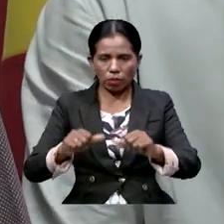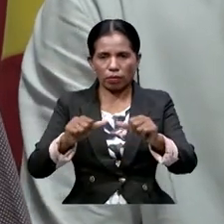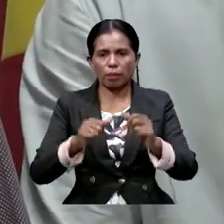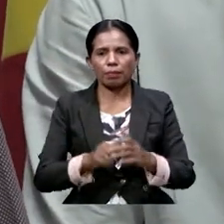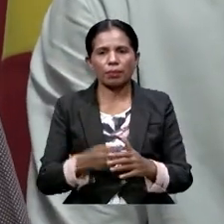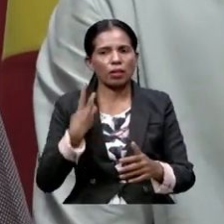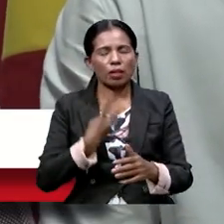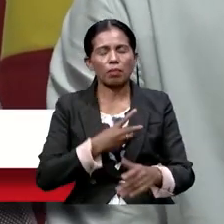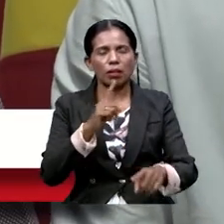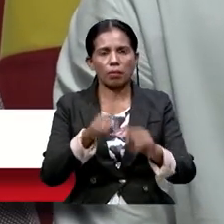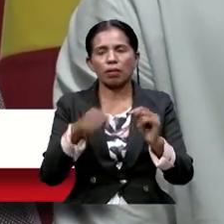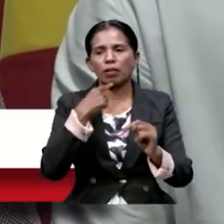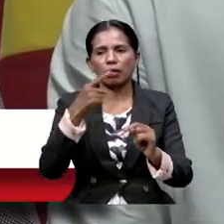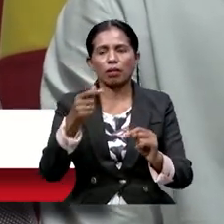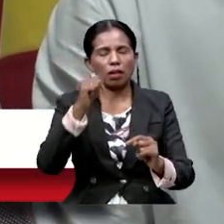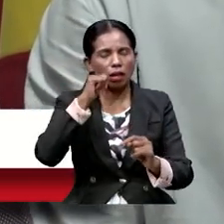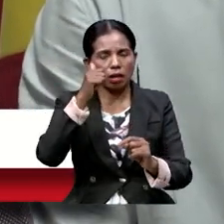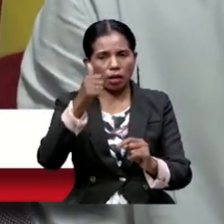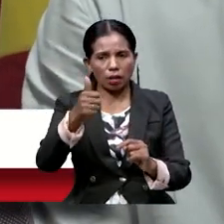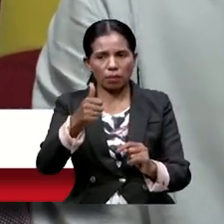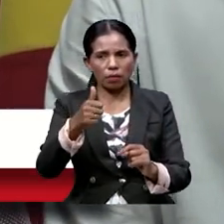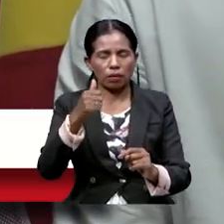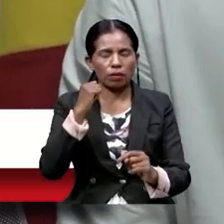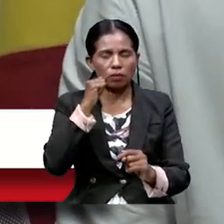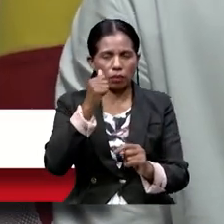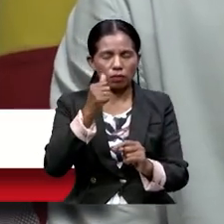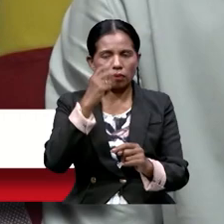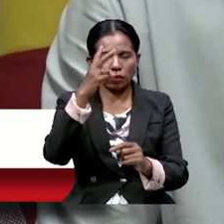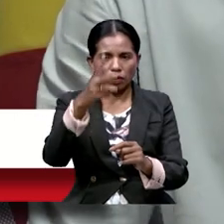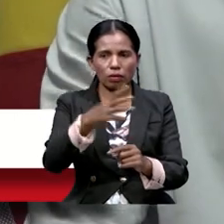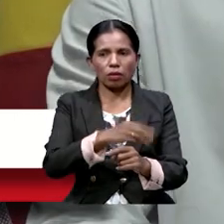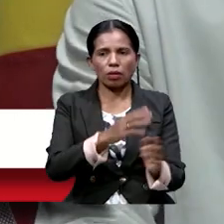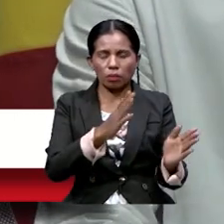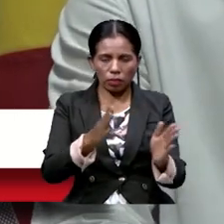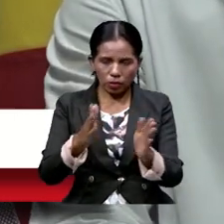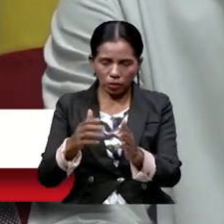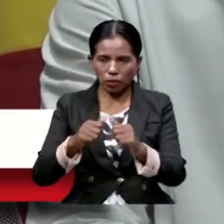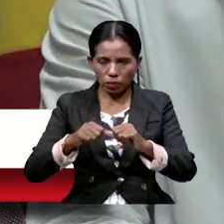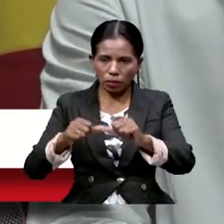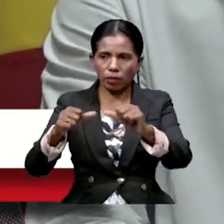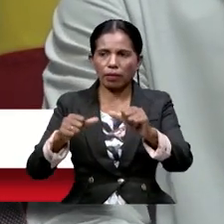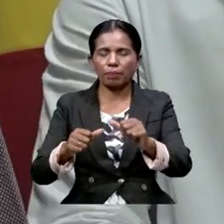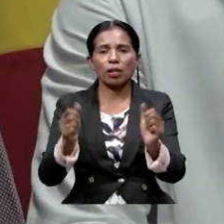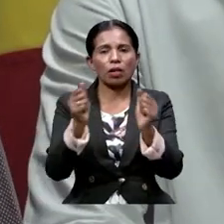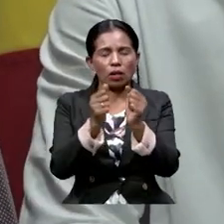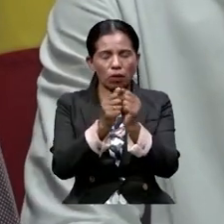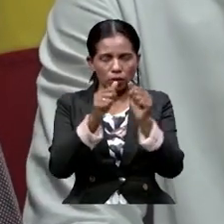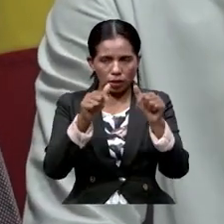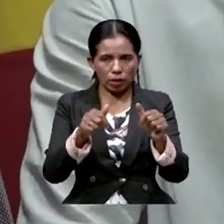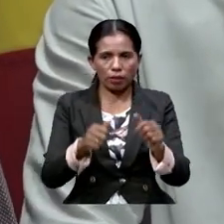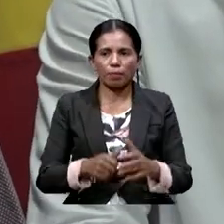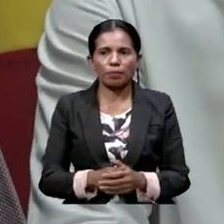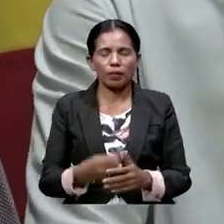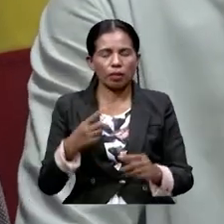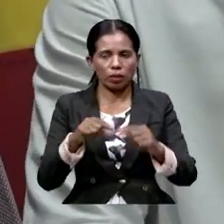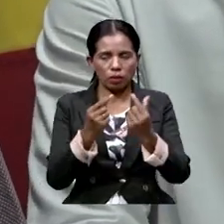A minha velha é a Abamba e Rua, o Fulano finaliza, mas processo no Lavela. Então, o Idané, lá,